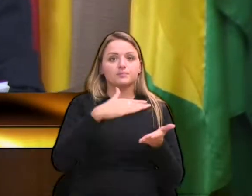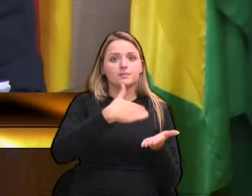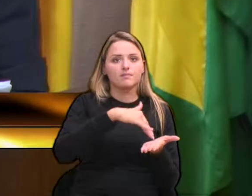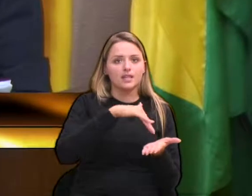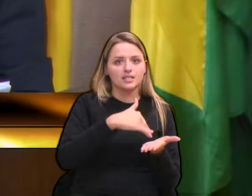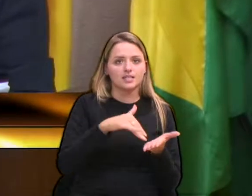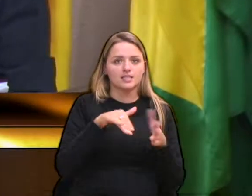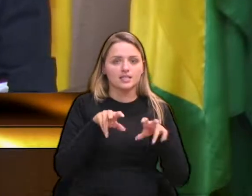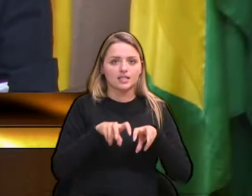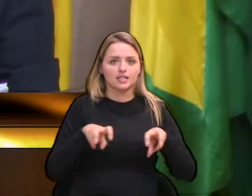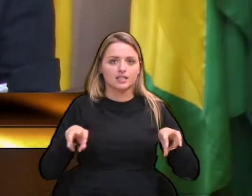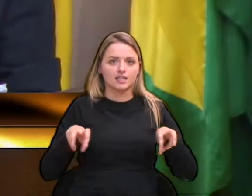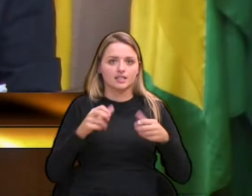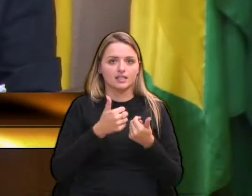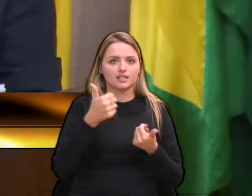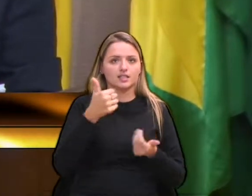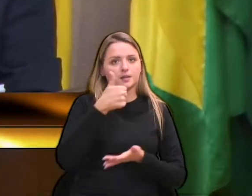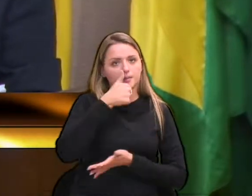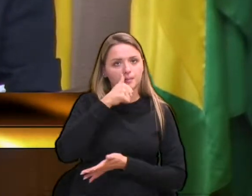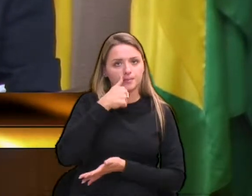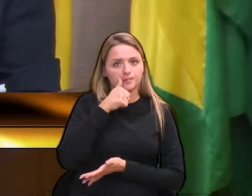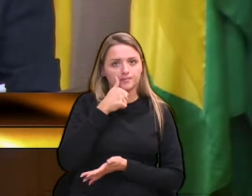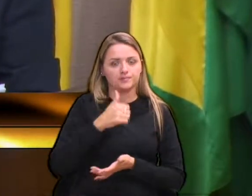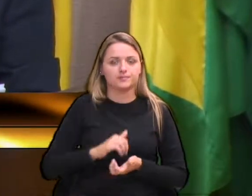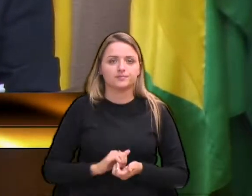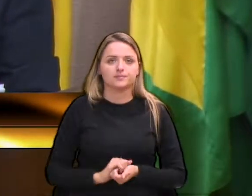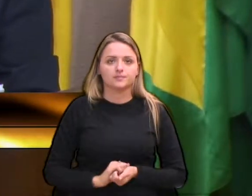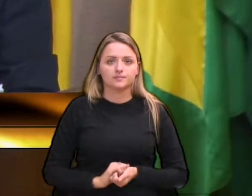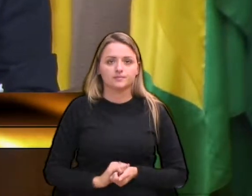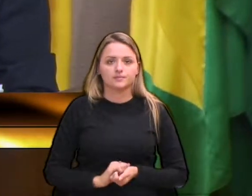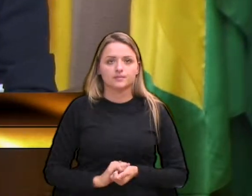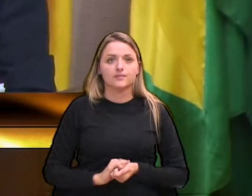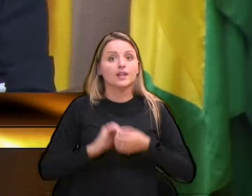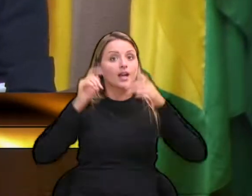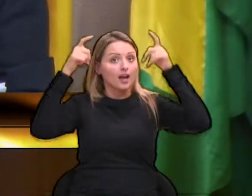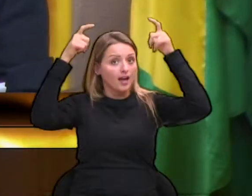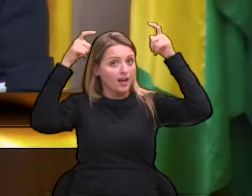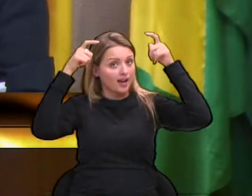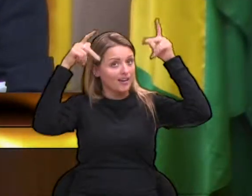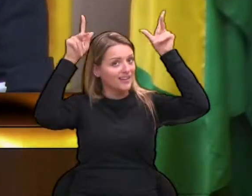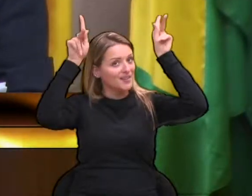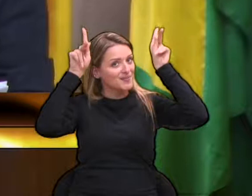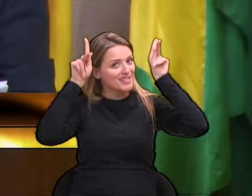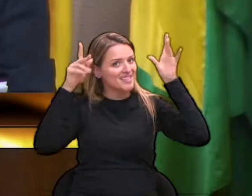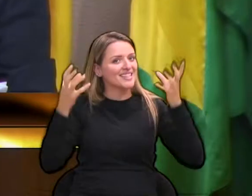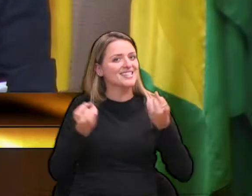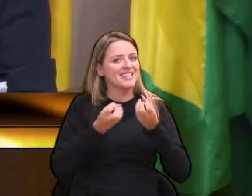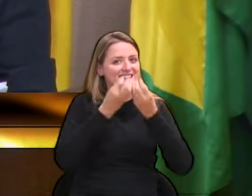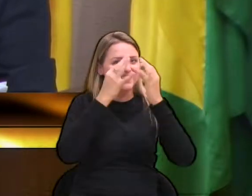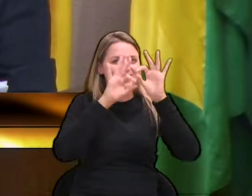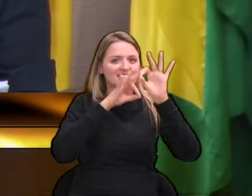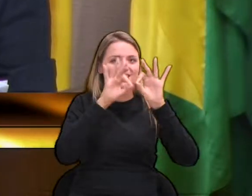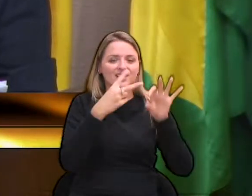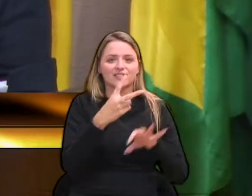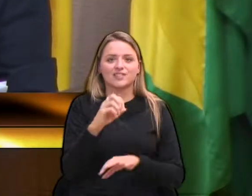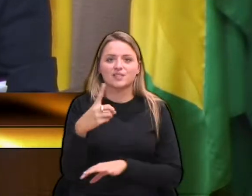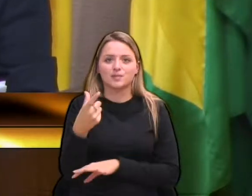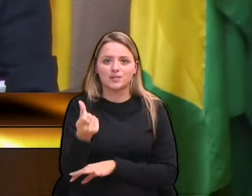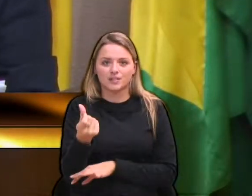Secretária da Mesa, vereadora Paula Iores, rainha e princesas da Festa da Uva